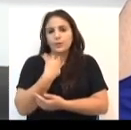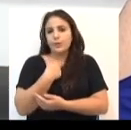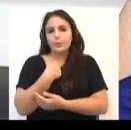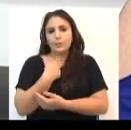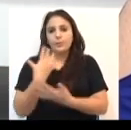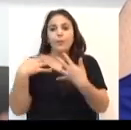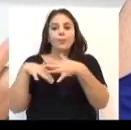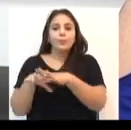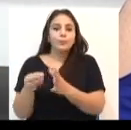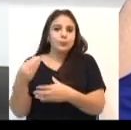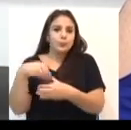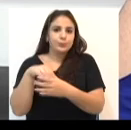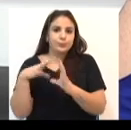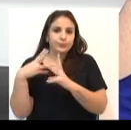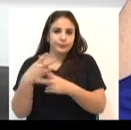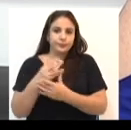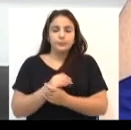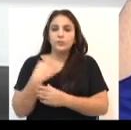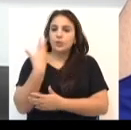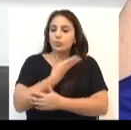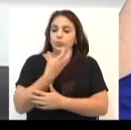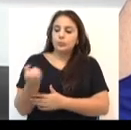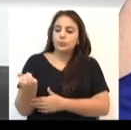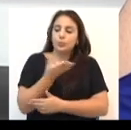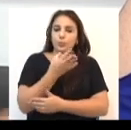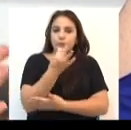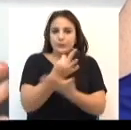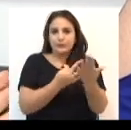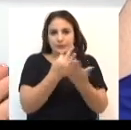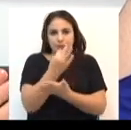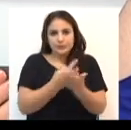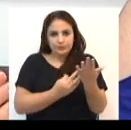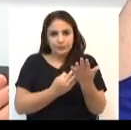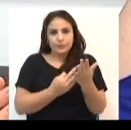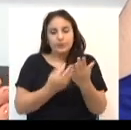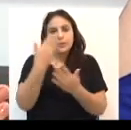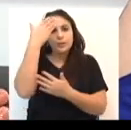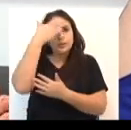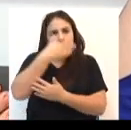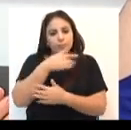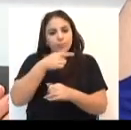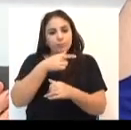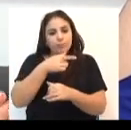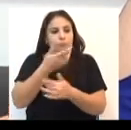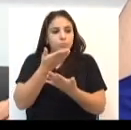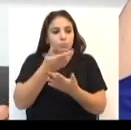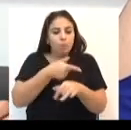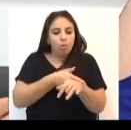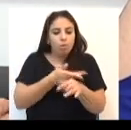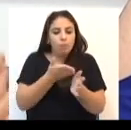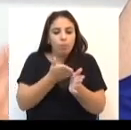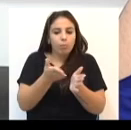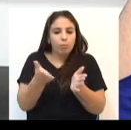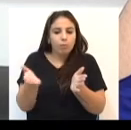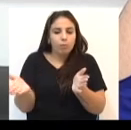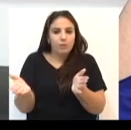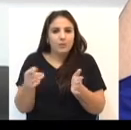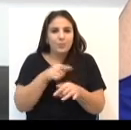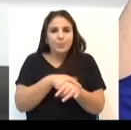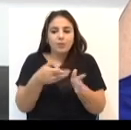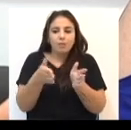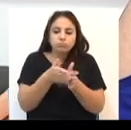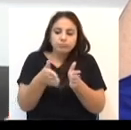reclusão. E aí tem esse novo texto que prorroga um pouquinho esse prazo. Mas tanto o nosso